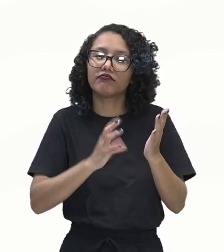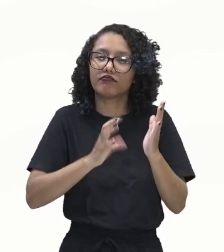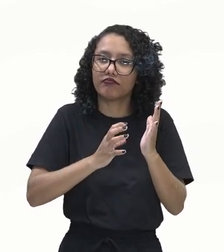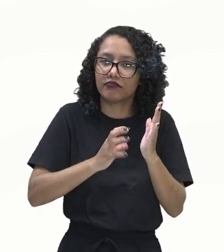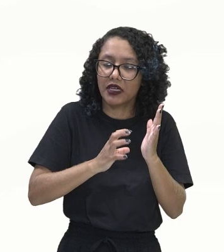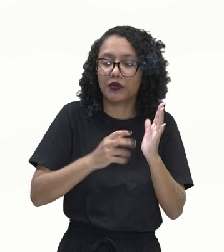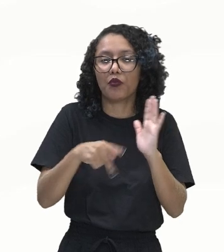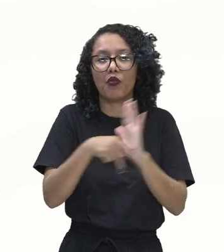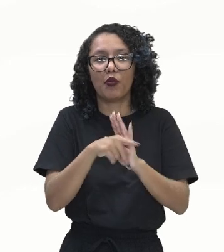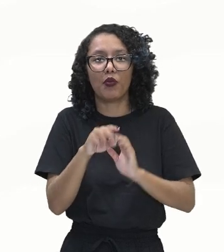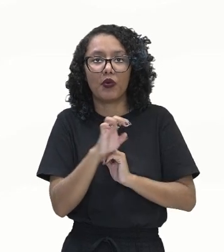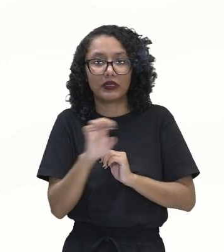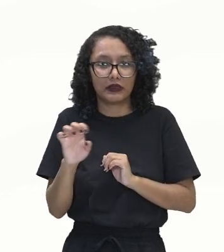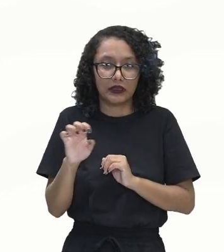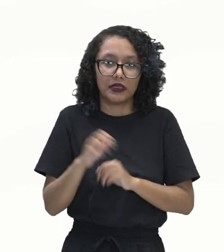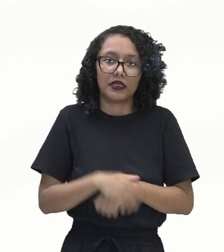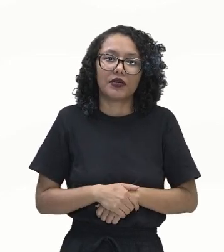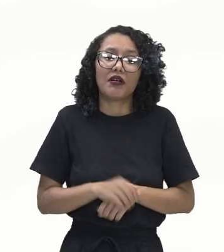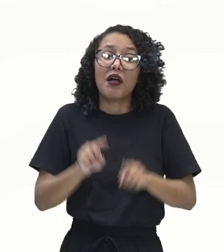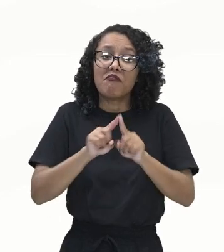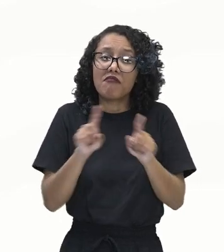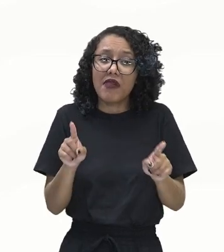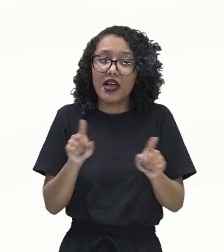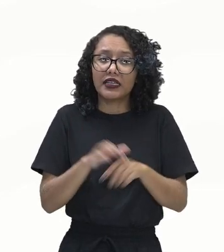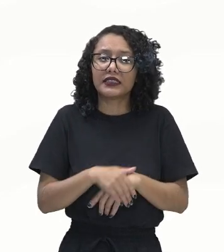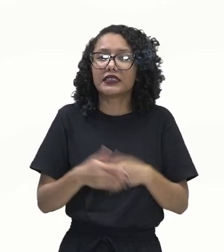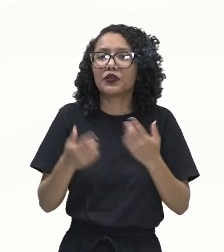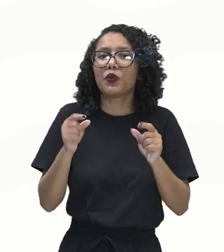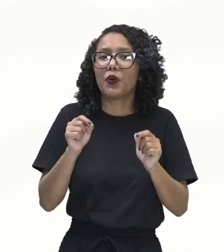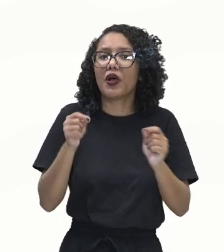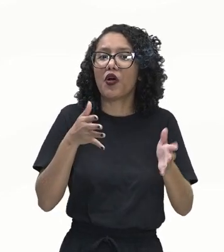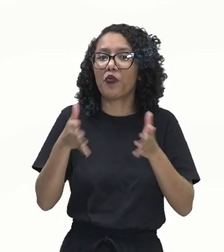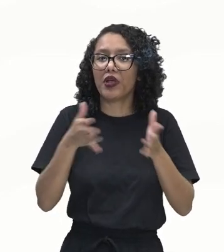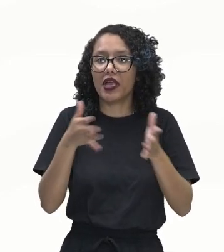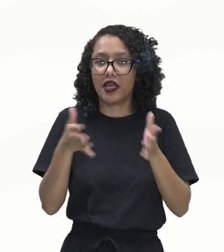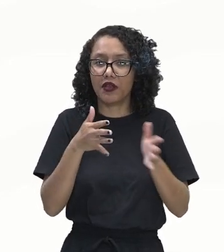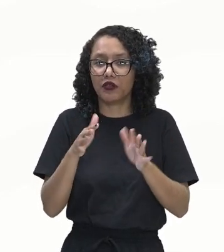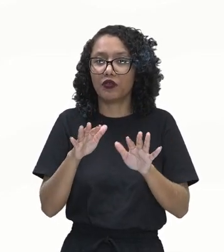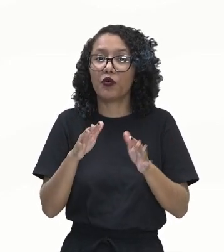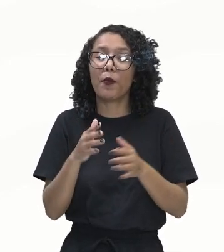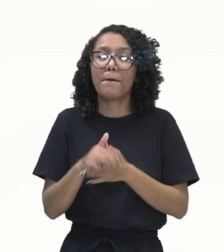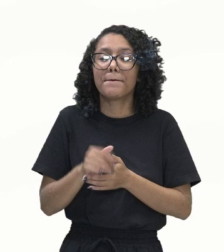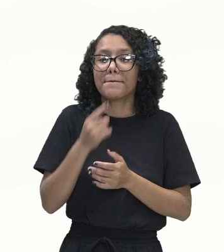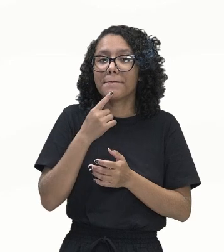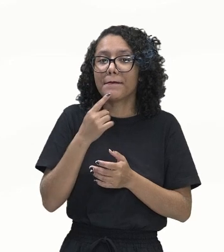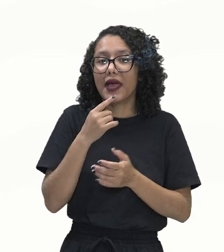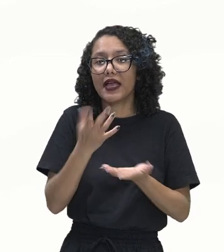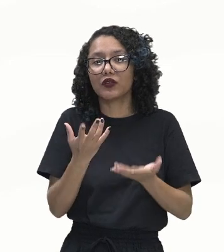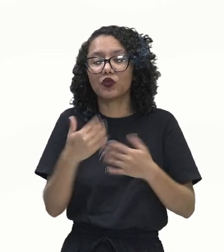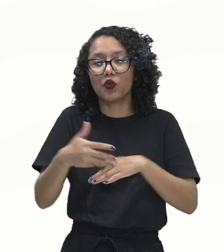está falando de um período muito próximo à implantação do regime militar, em